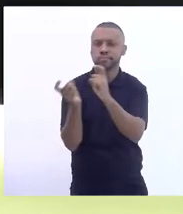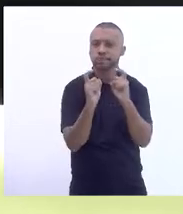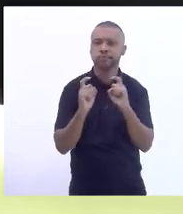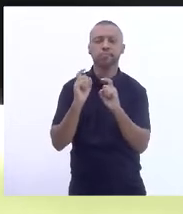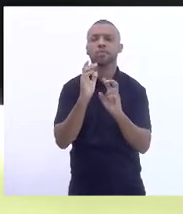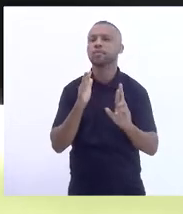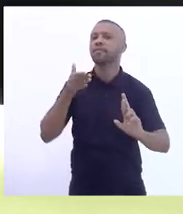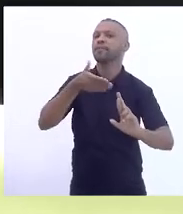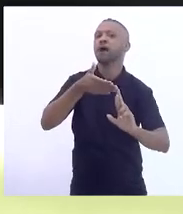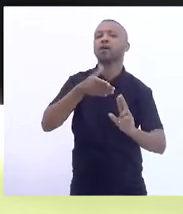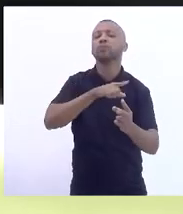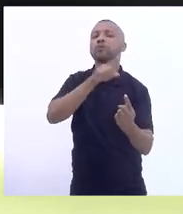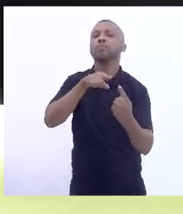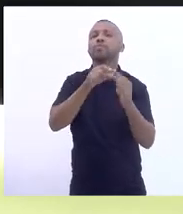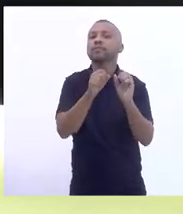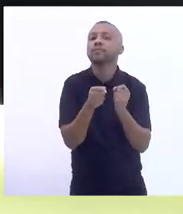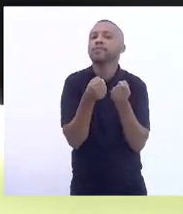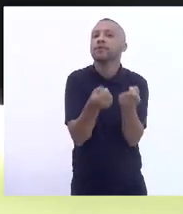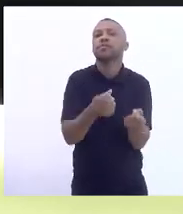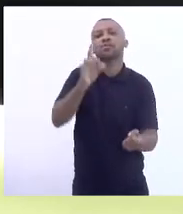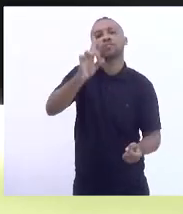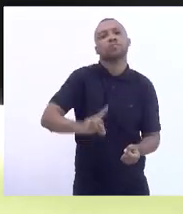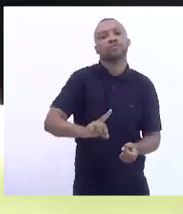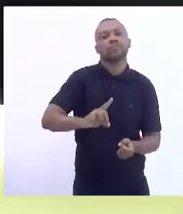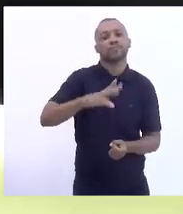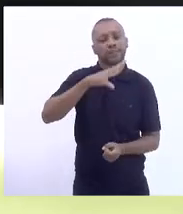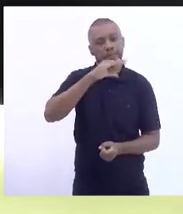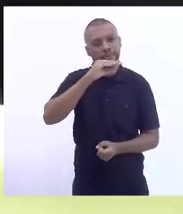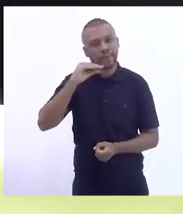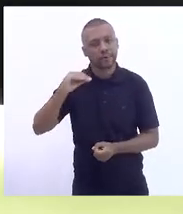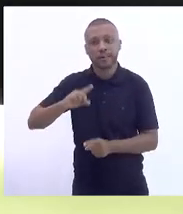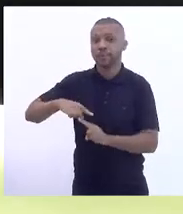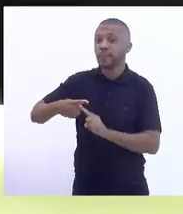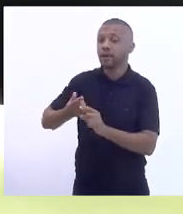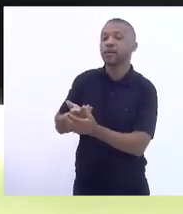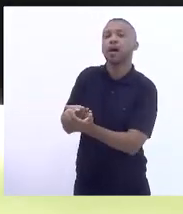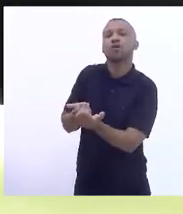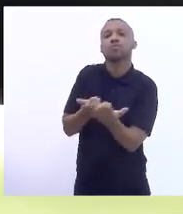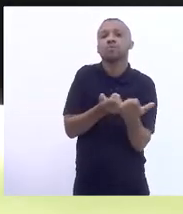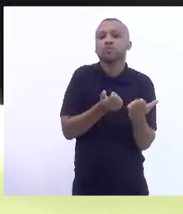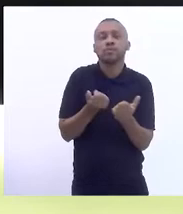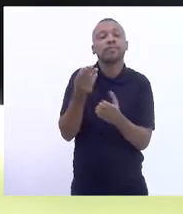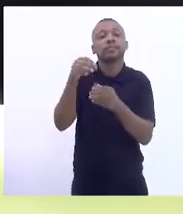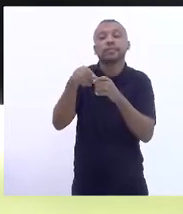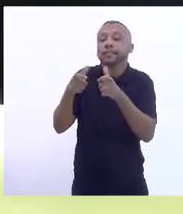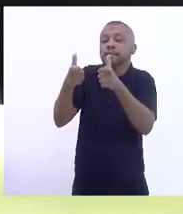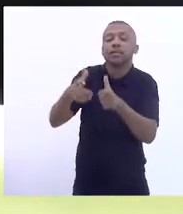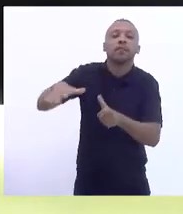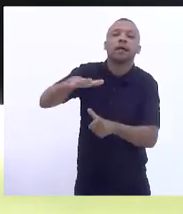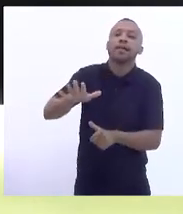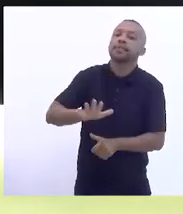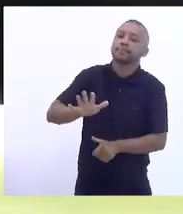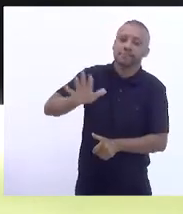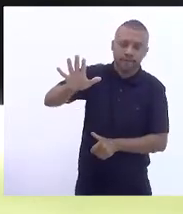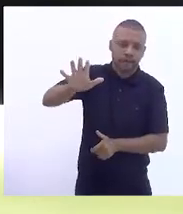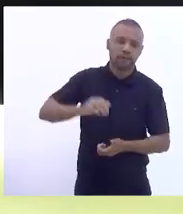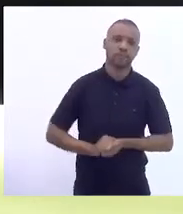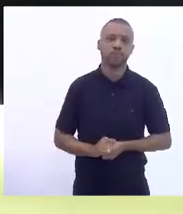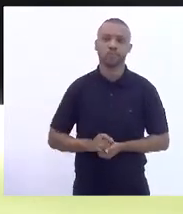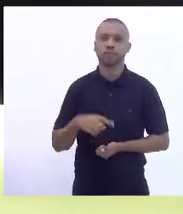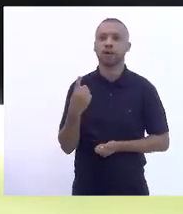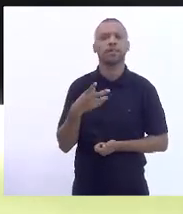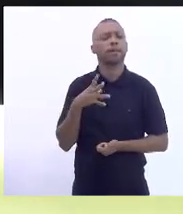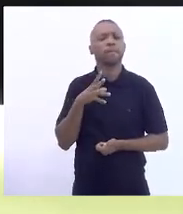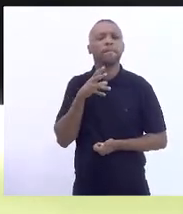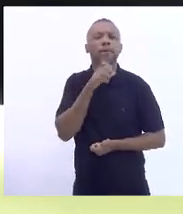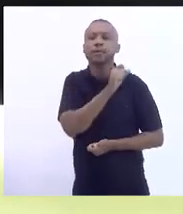à e a dos direitos da Infância e da Juventude nesses territórios a gente tem visto o